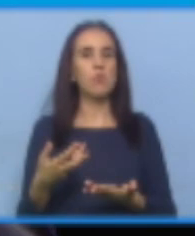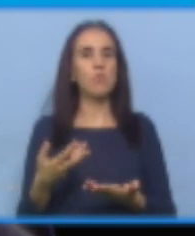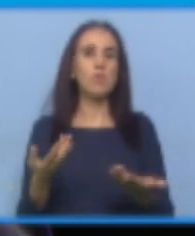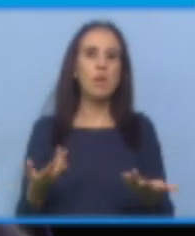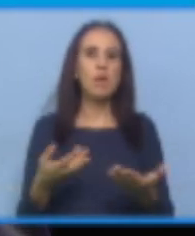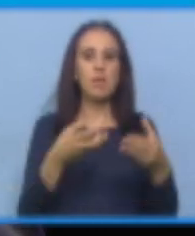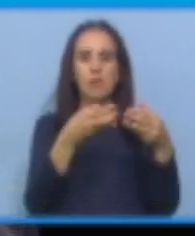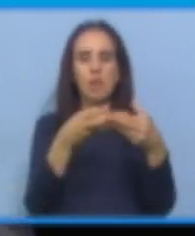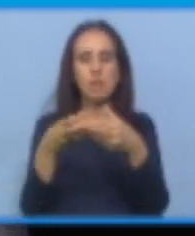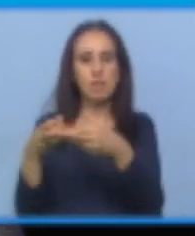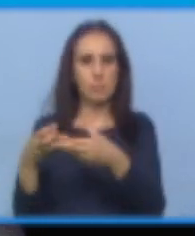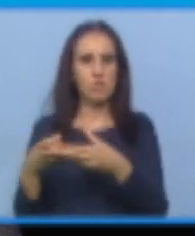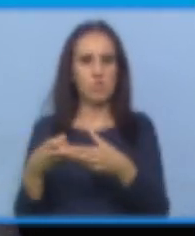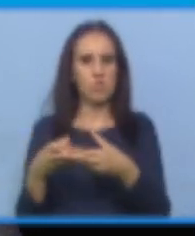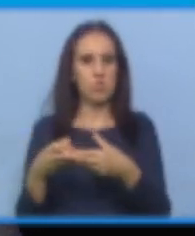nas equipas